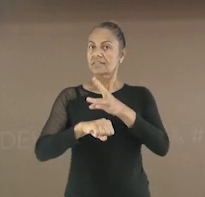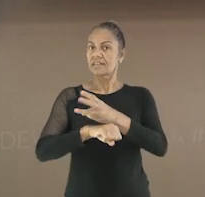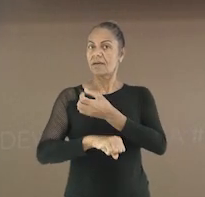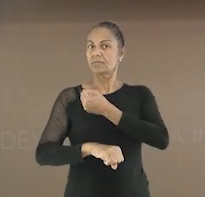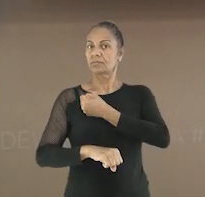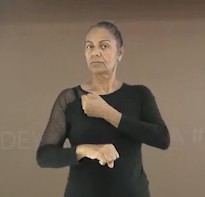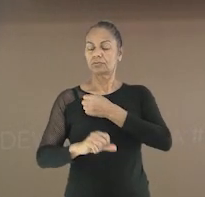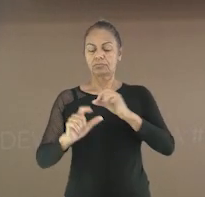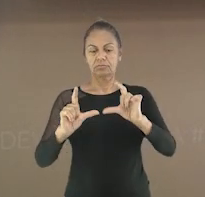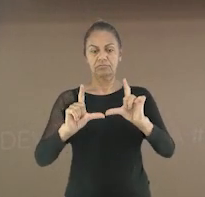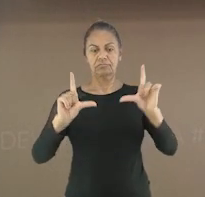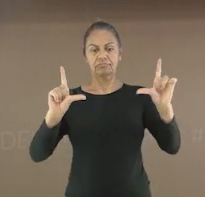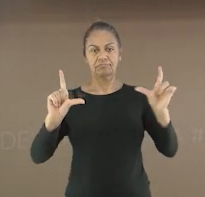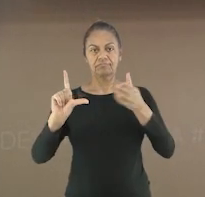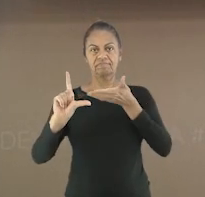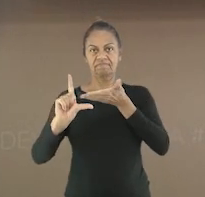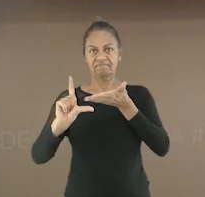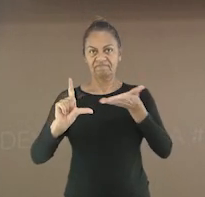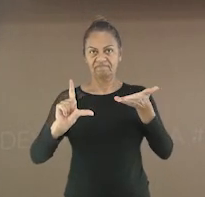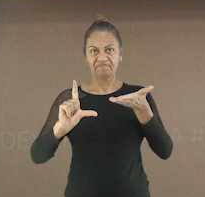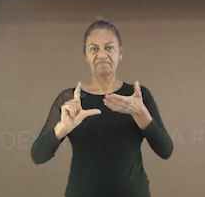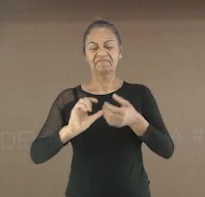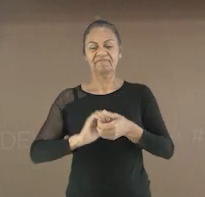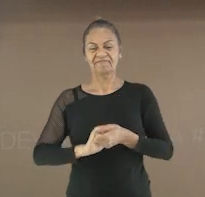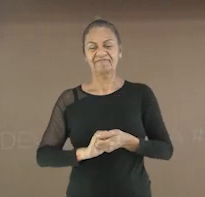661 0143.